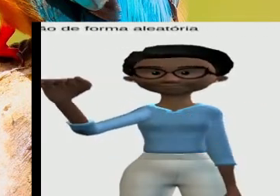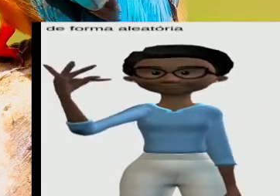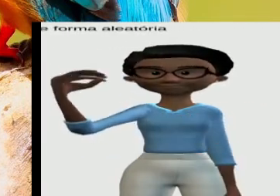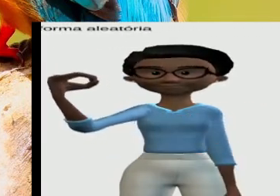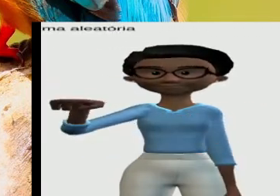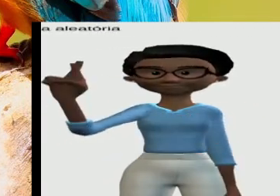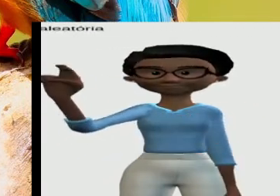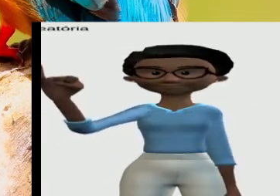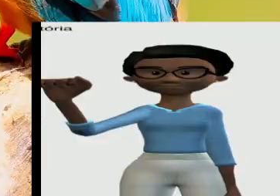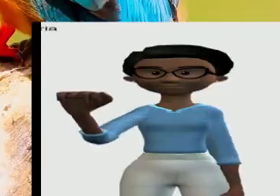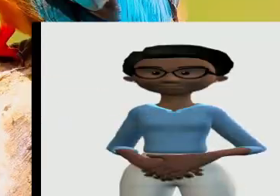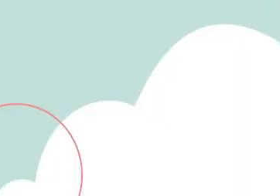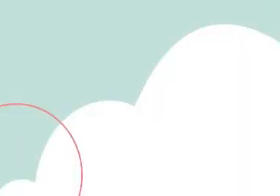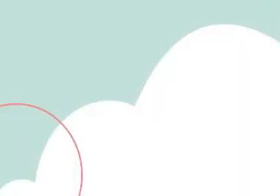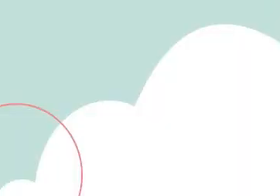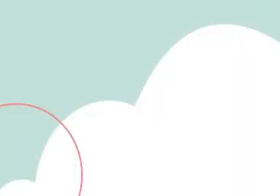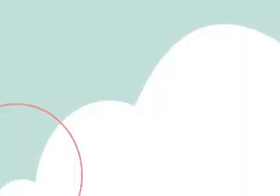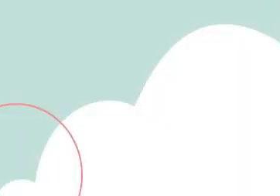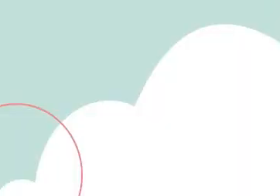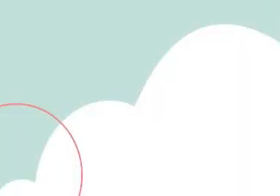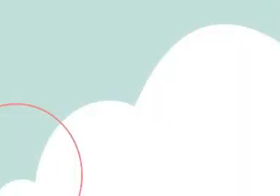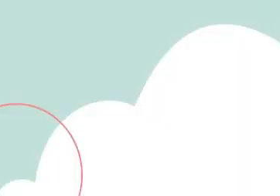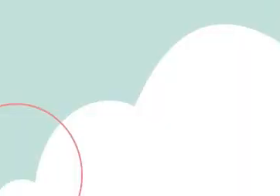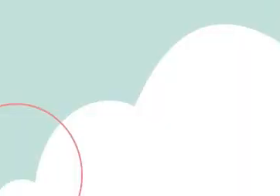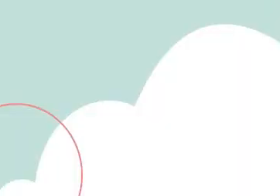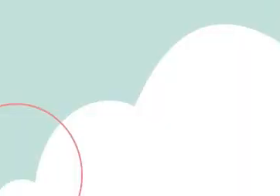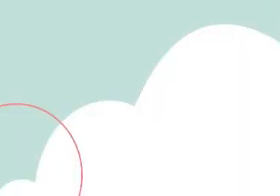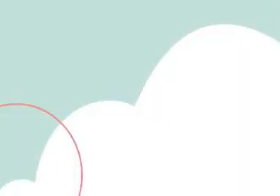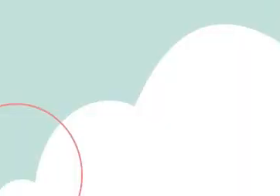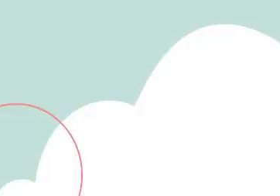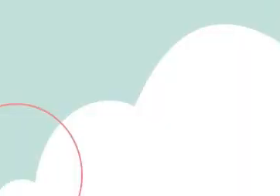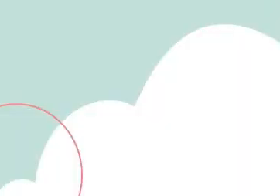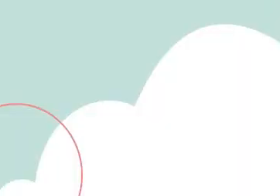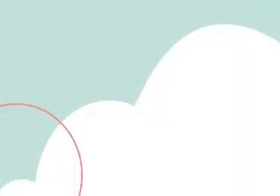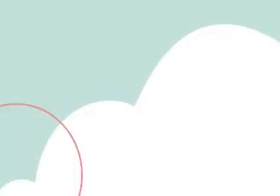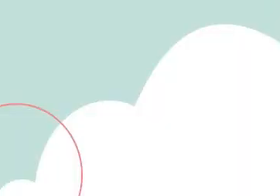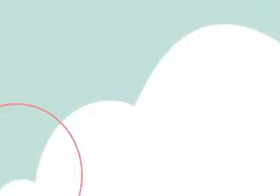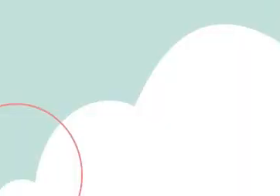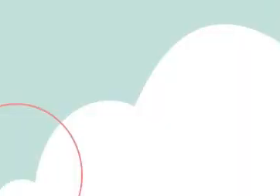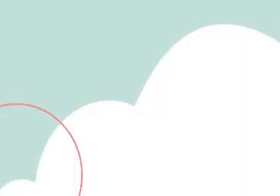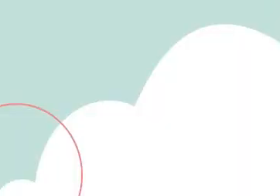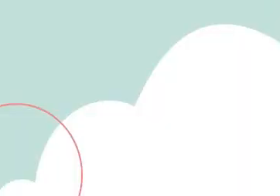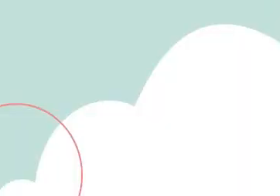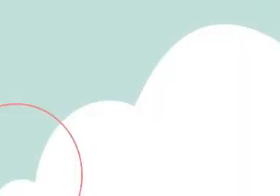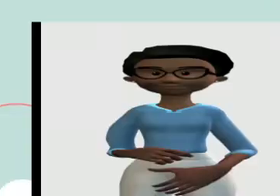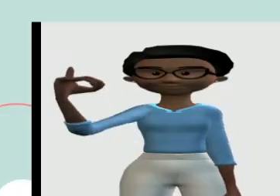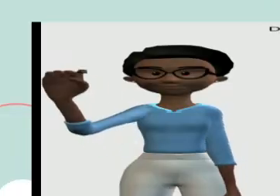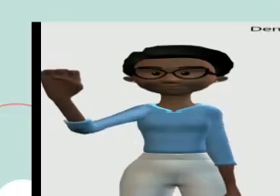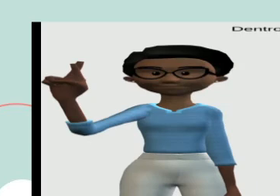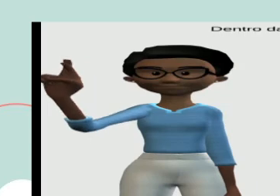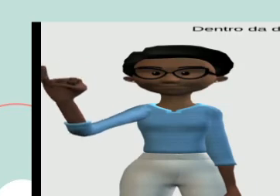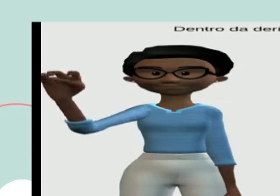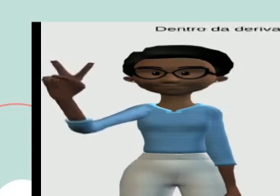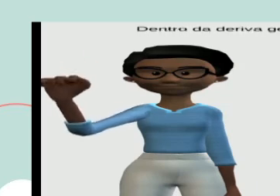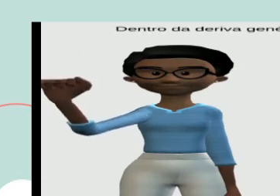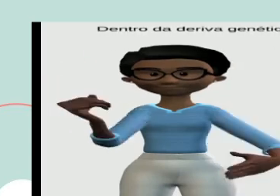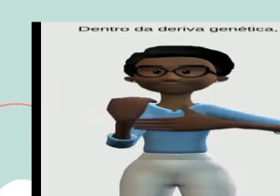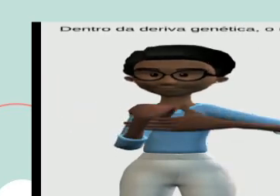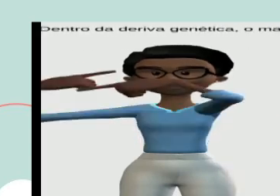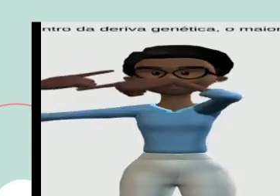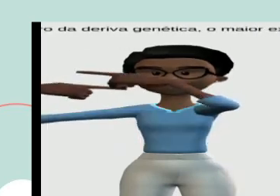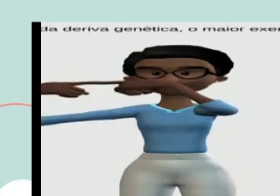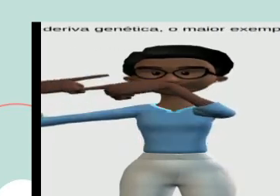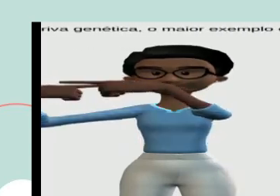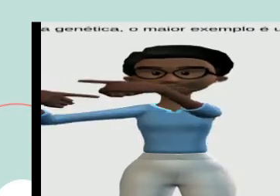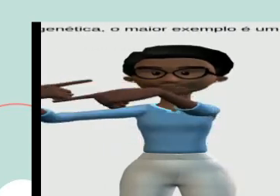forma aleatônea. Imagem de vulcões em erupção Dentro da